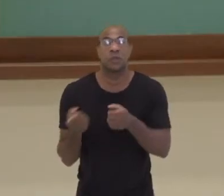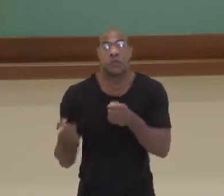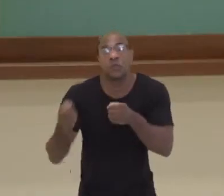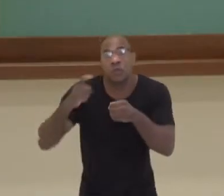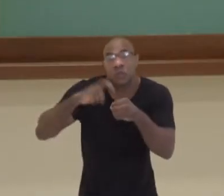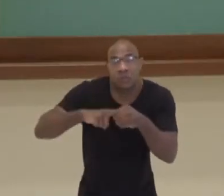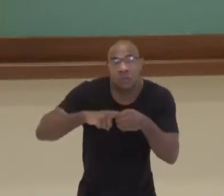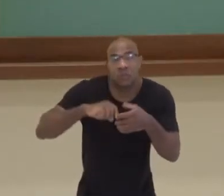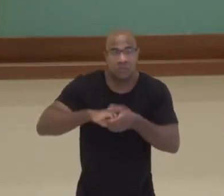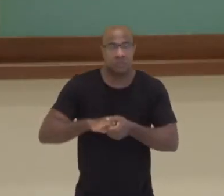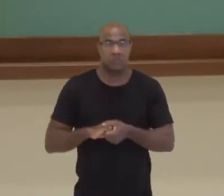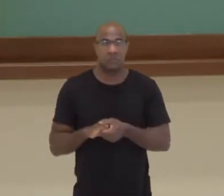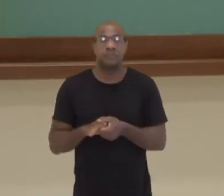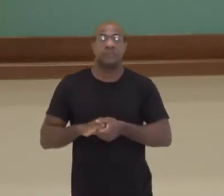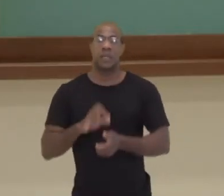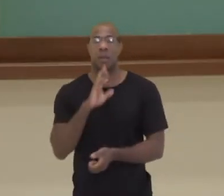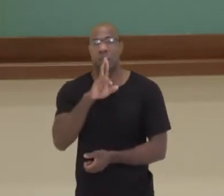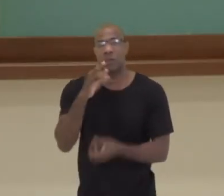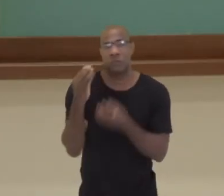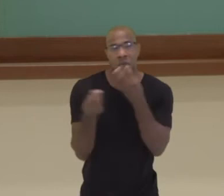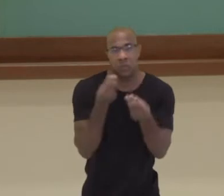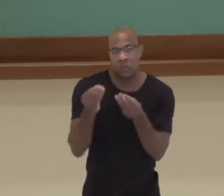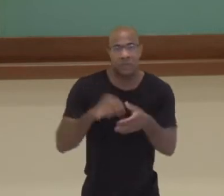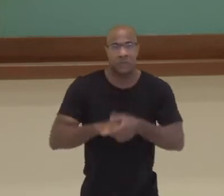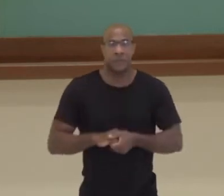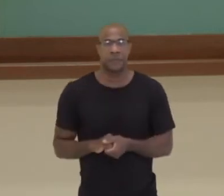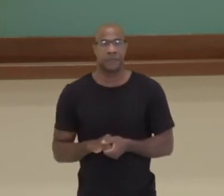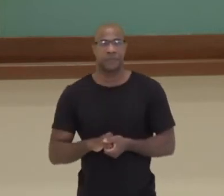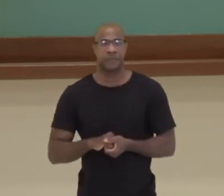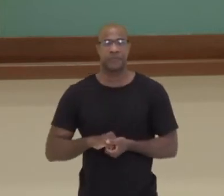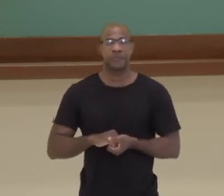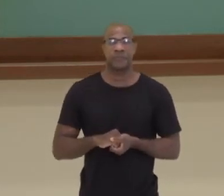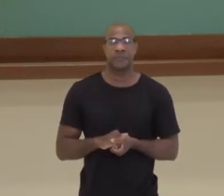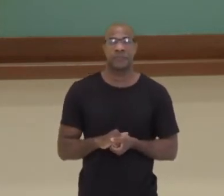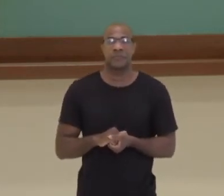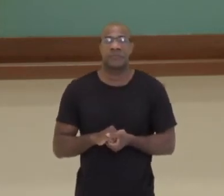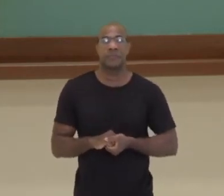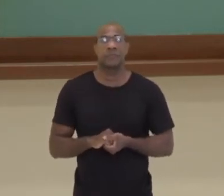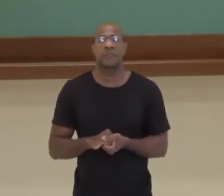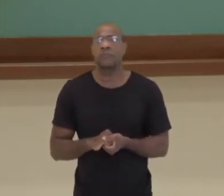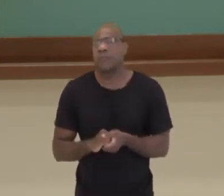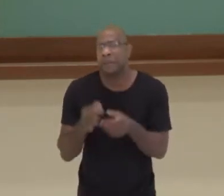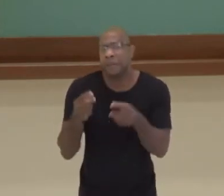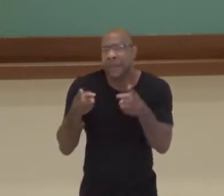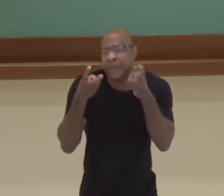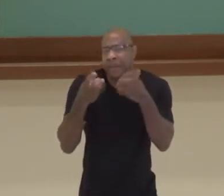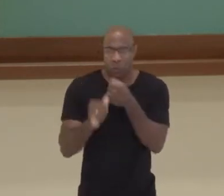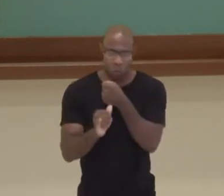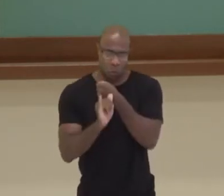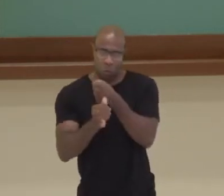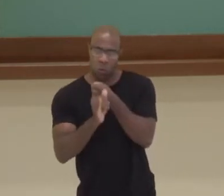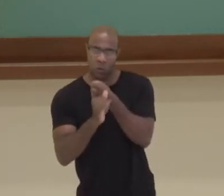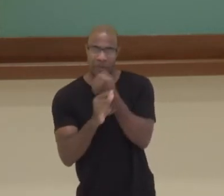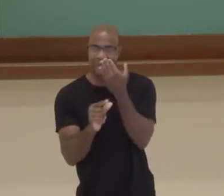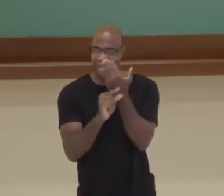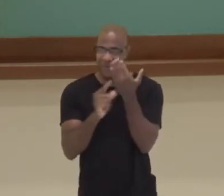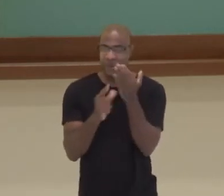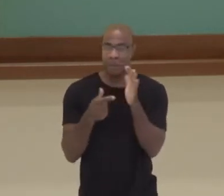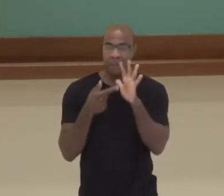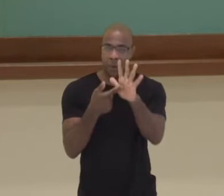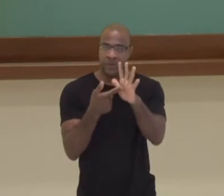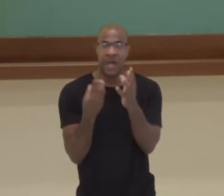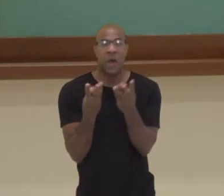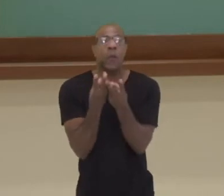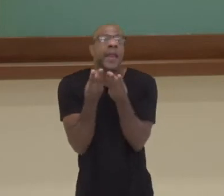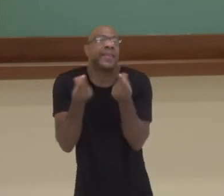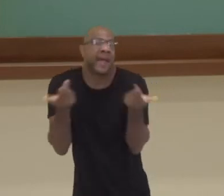voltei retomar contigo o quê? O gabarito da atividade. Note que o cronista apresenta a qualidade